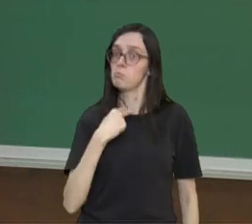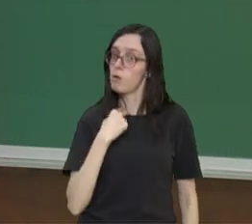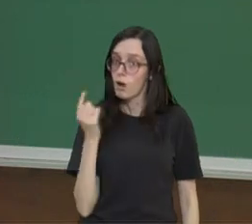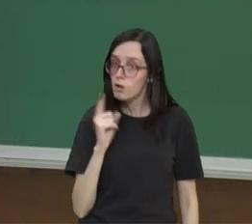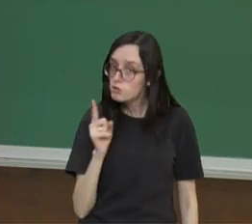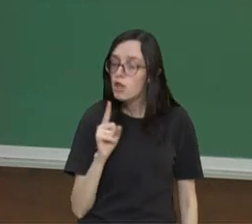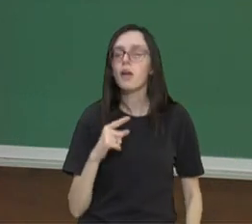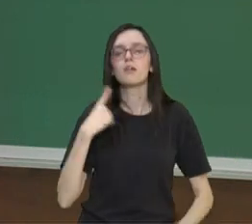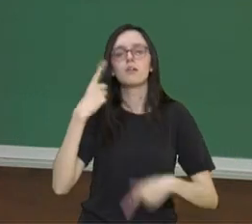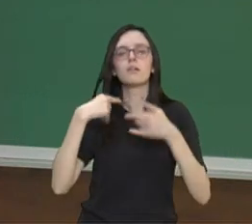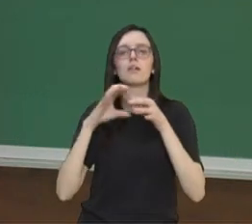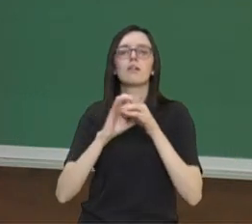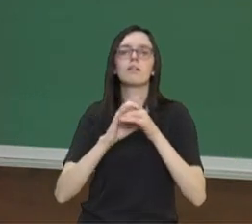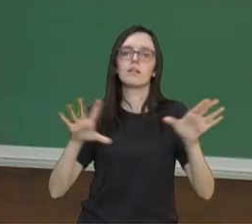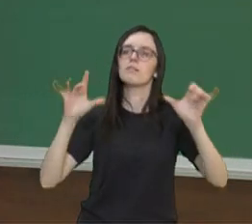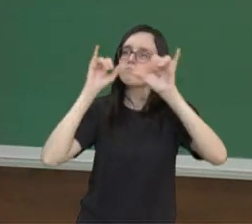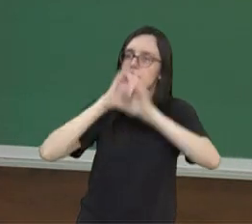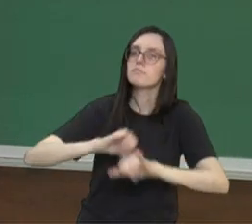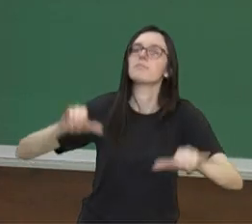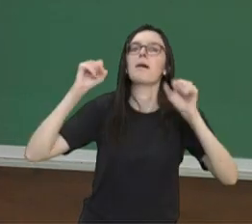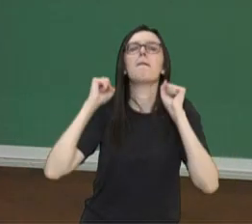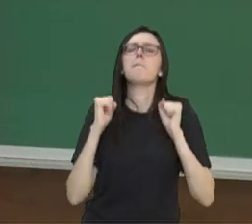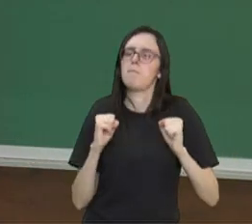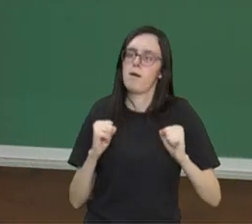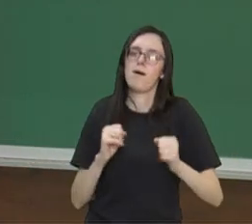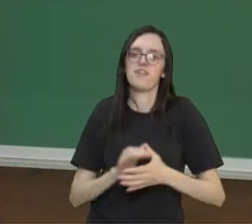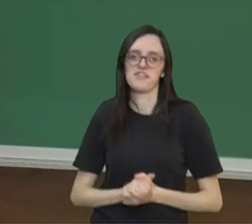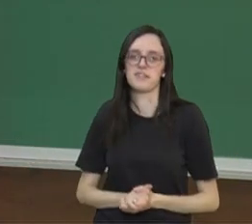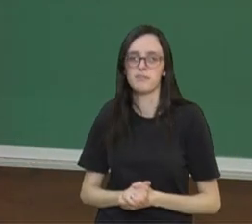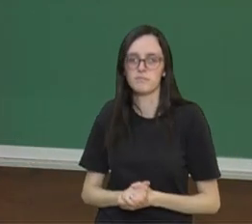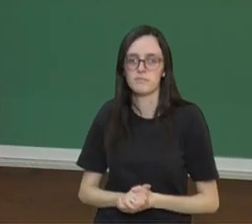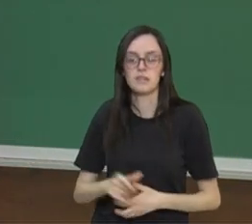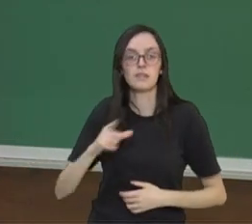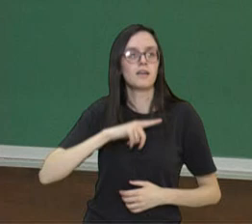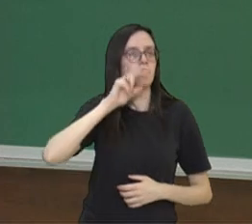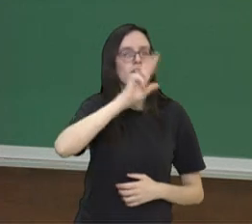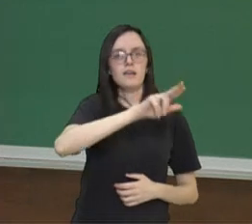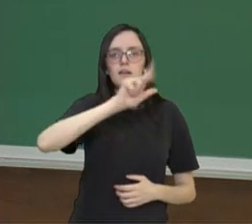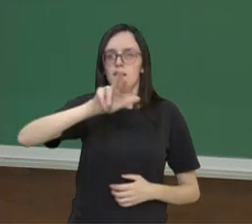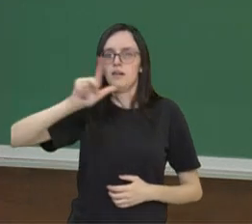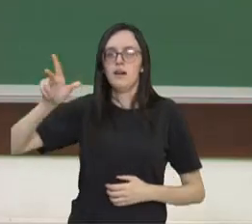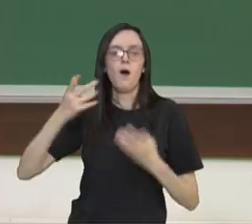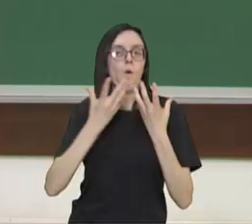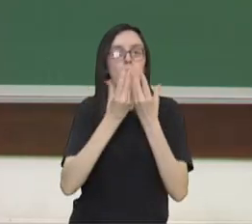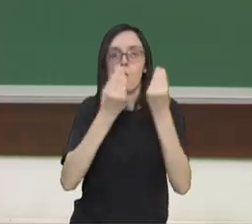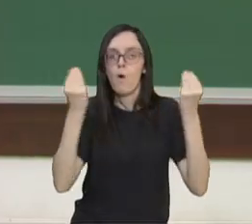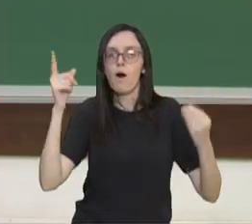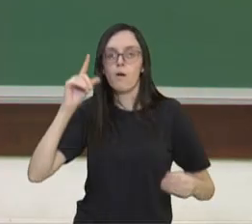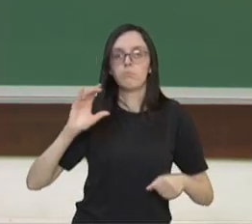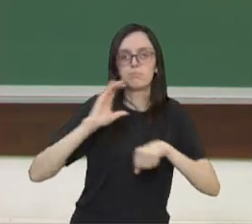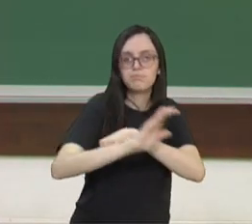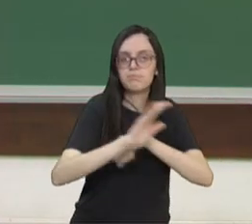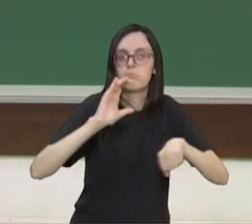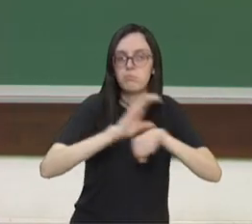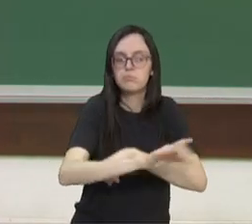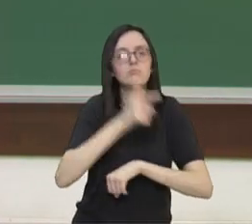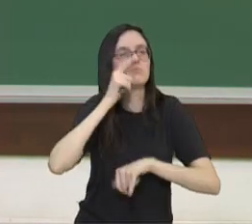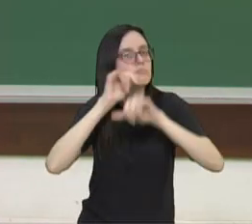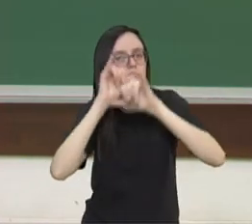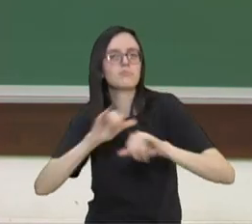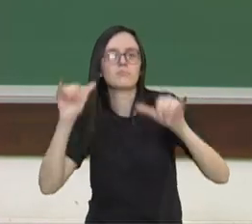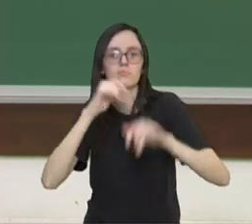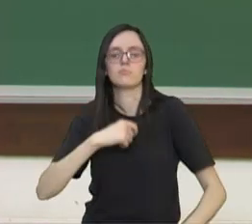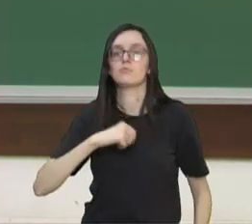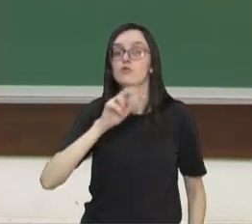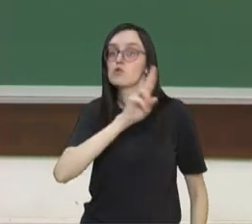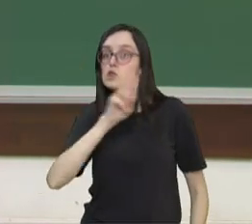rádio. As emissoras de rádio agora podiam ter propagandas. Vários programas passaram a ser patrocinados. Tem nenhum nome